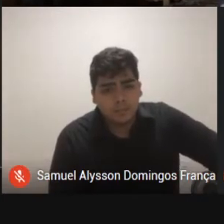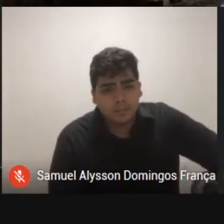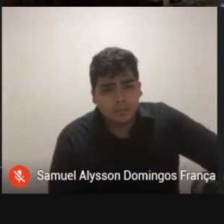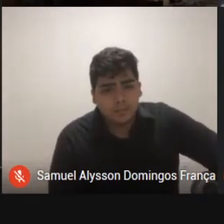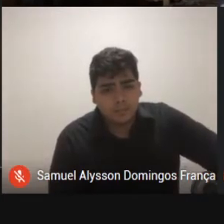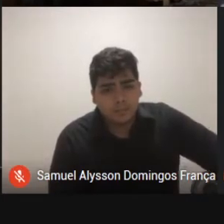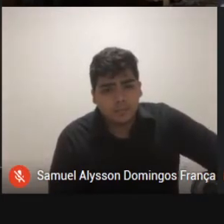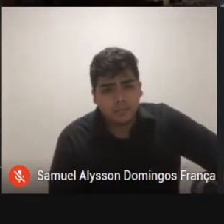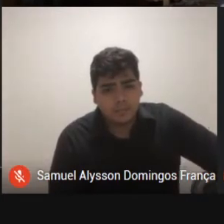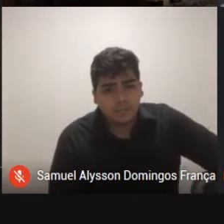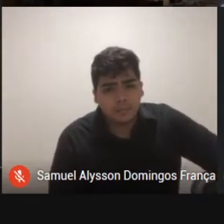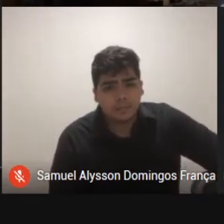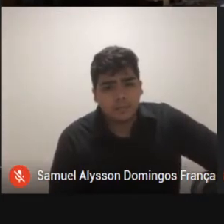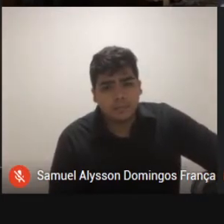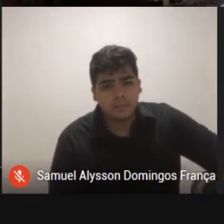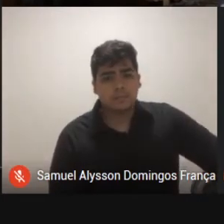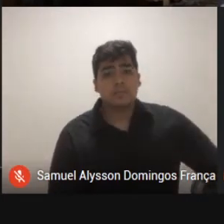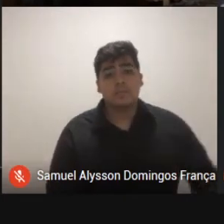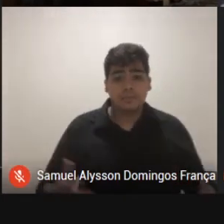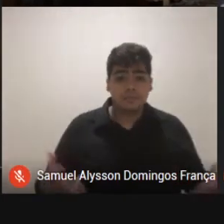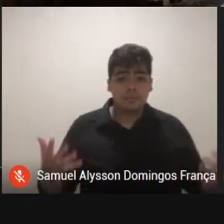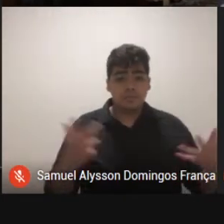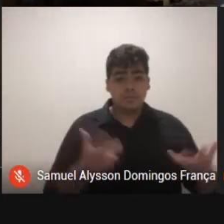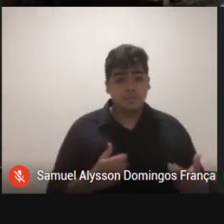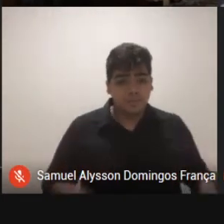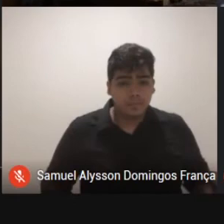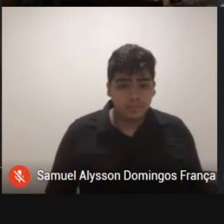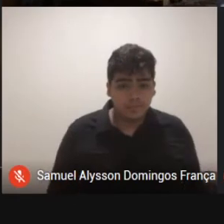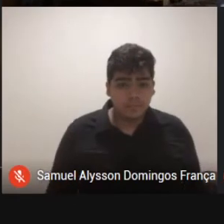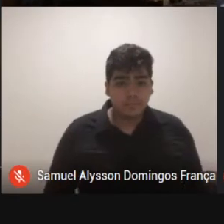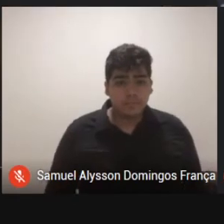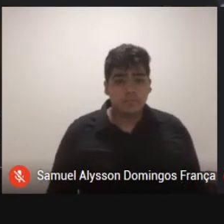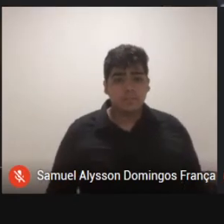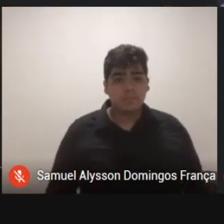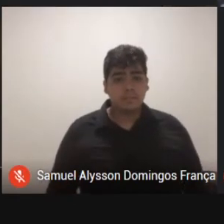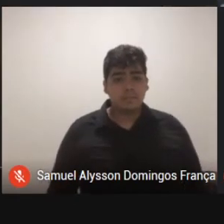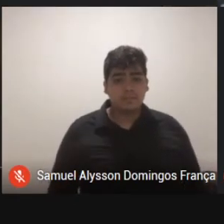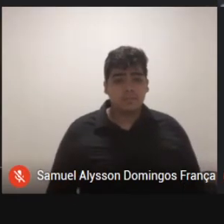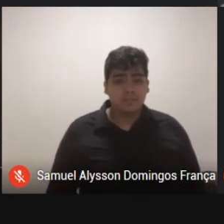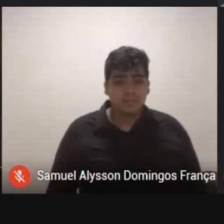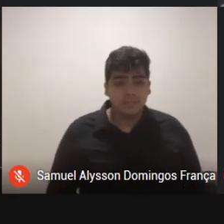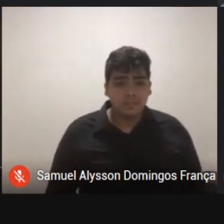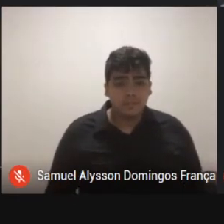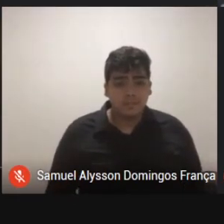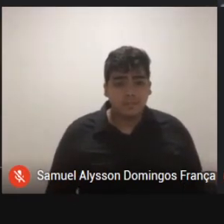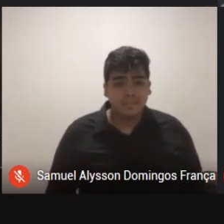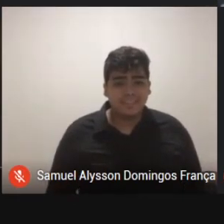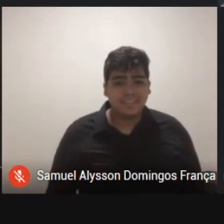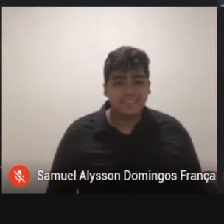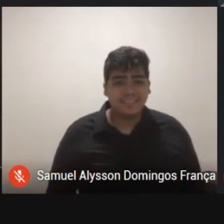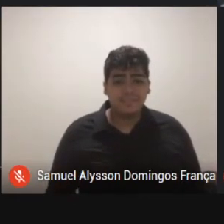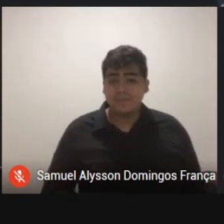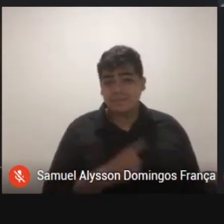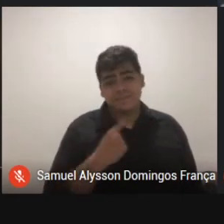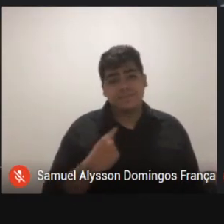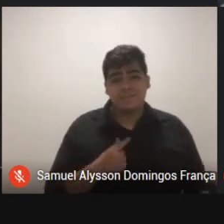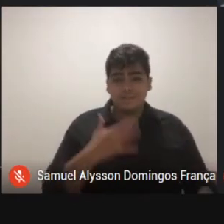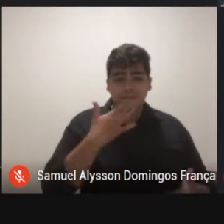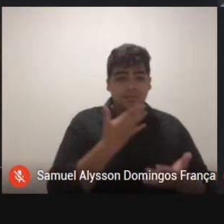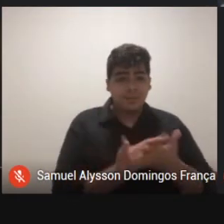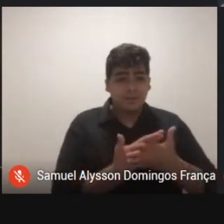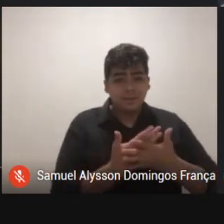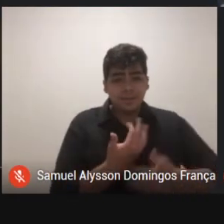Gente, que maravilha. Maravilhoso. Estamos aqui extasiados. A apresentação de